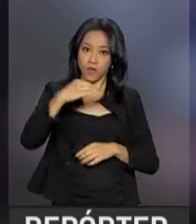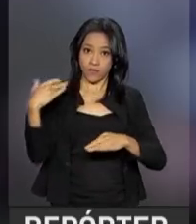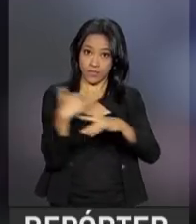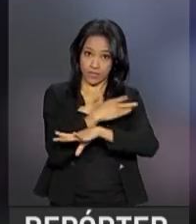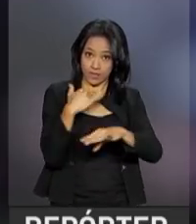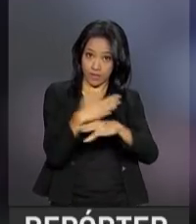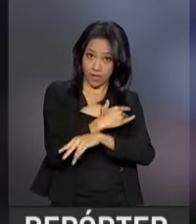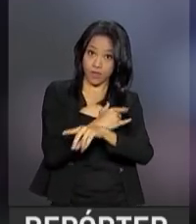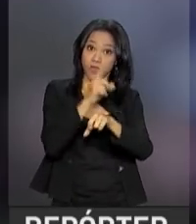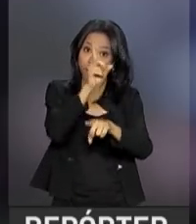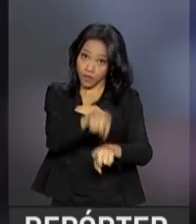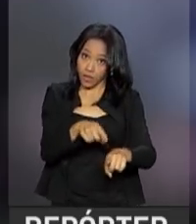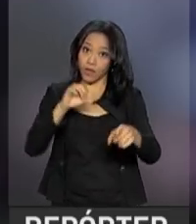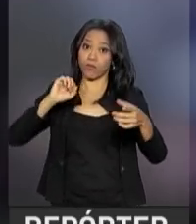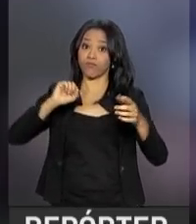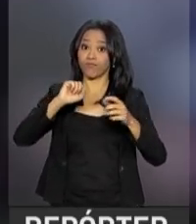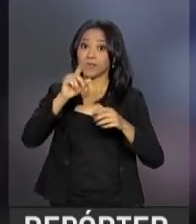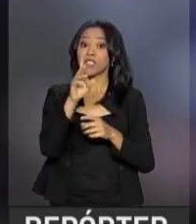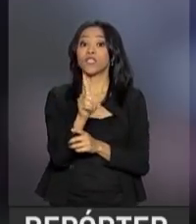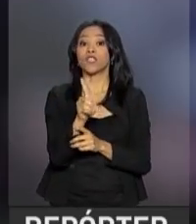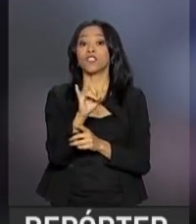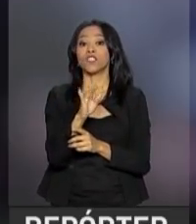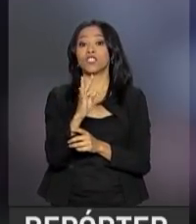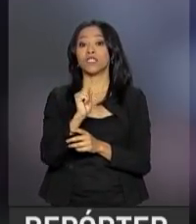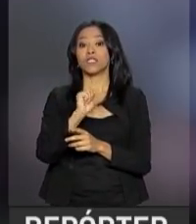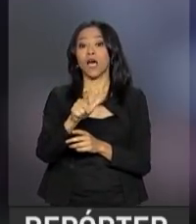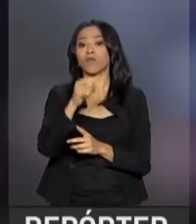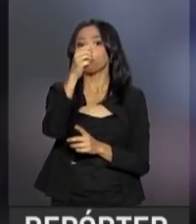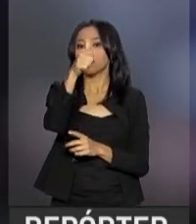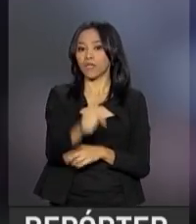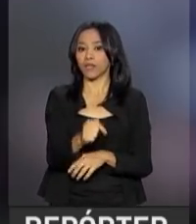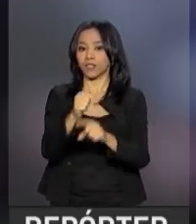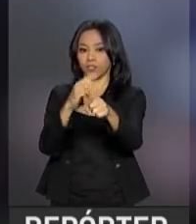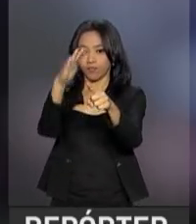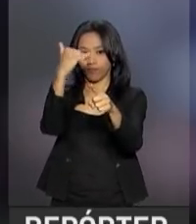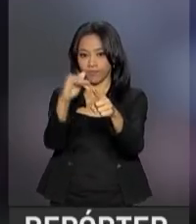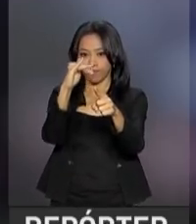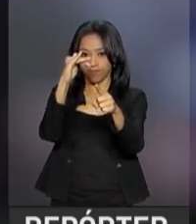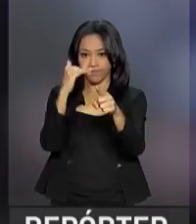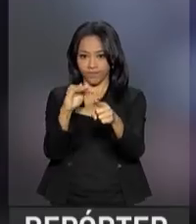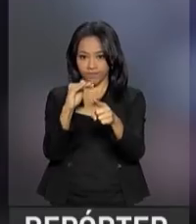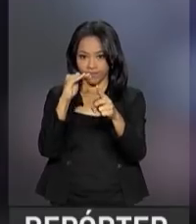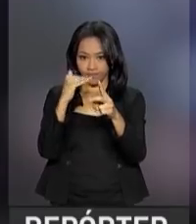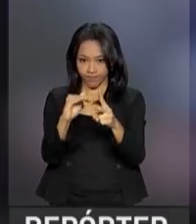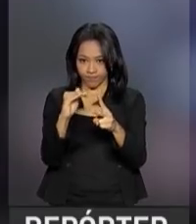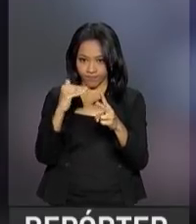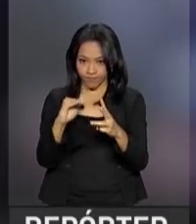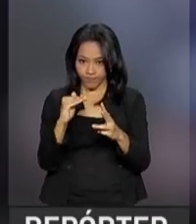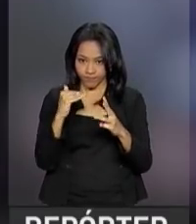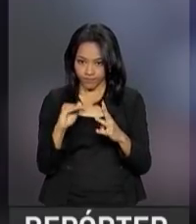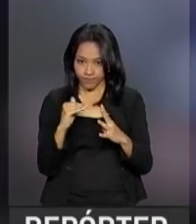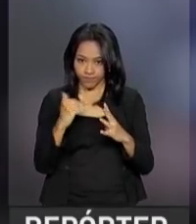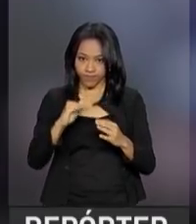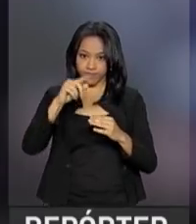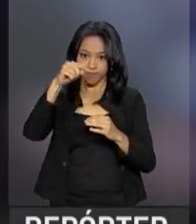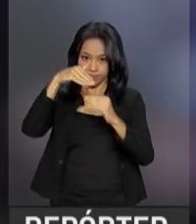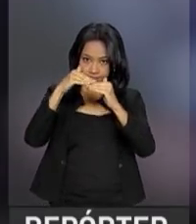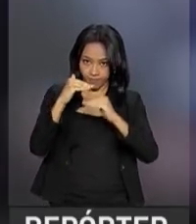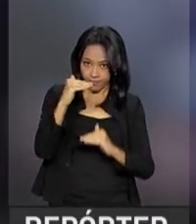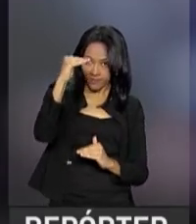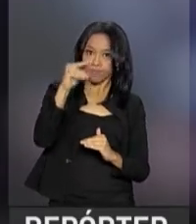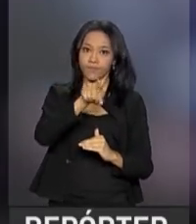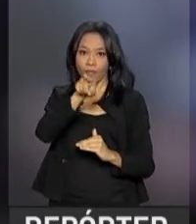contar somente com o sinal digital estão sete capitais manaus belém natal maceió teresina